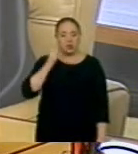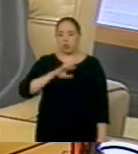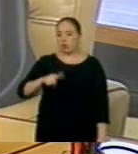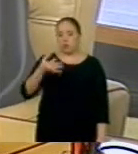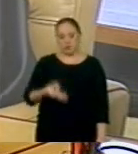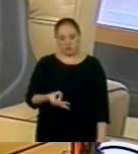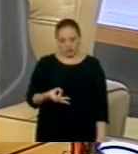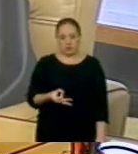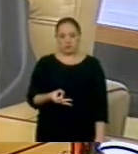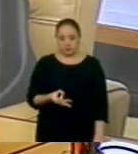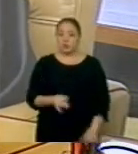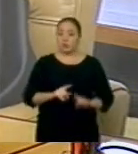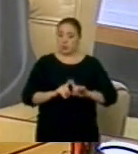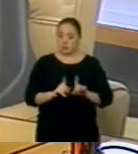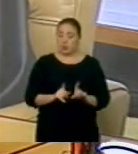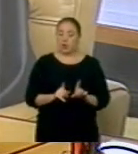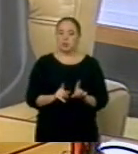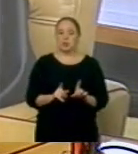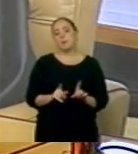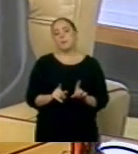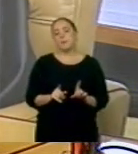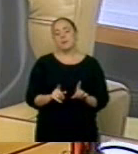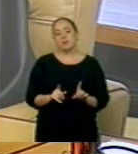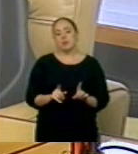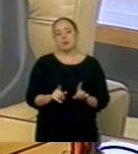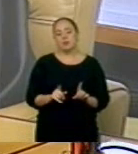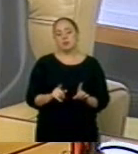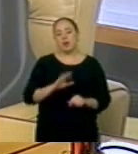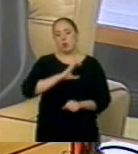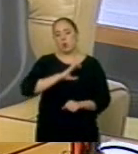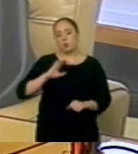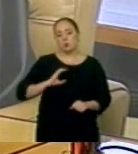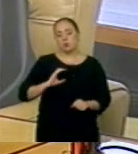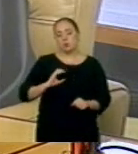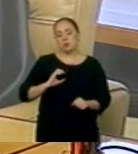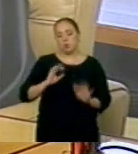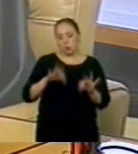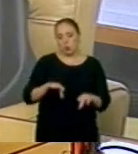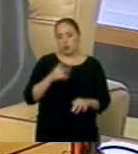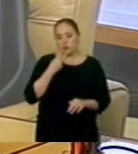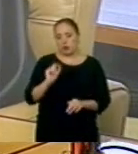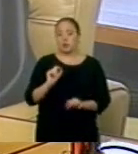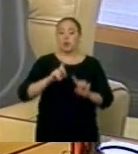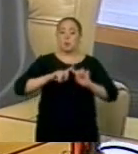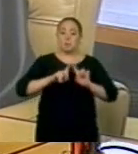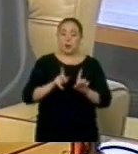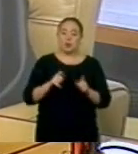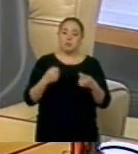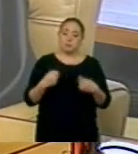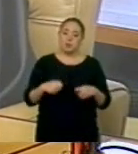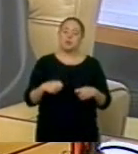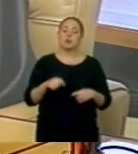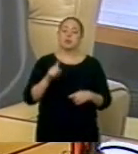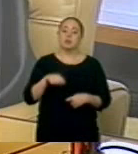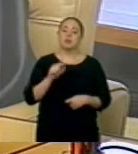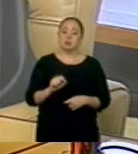adequadas. Mas, e aqui conclui a comissão no trecho que estou a citar, mas devem elas